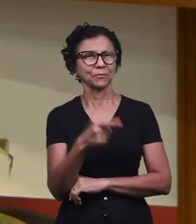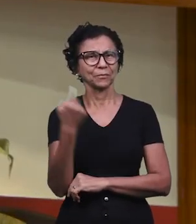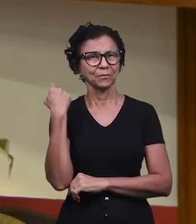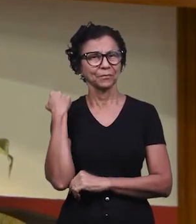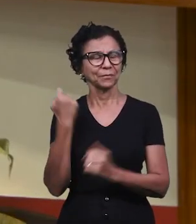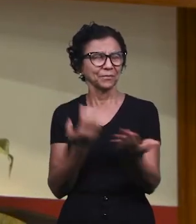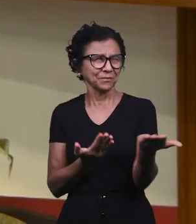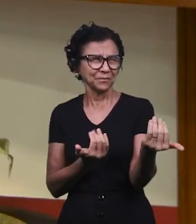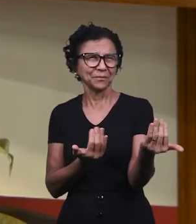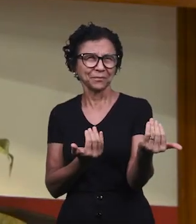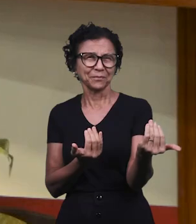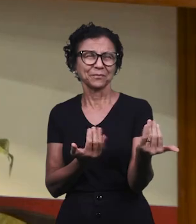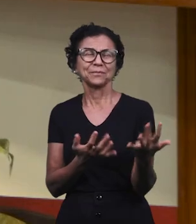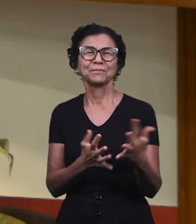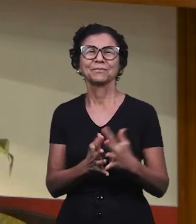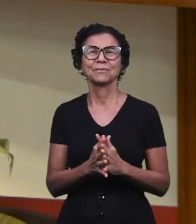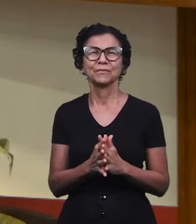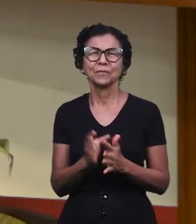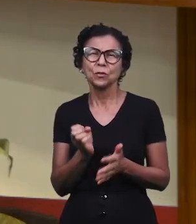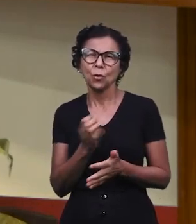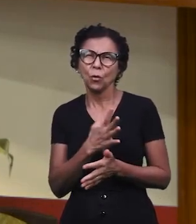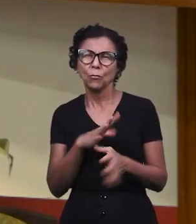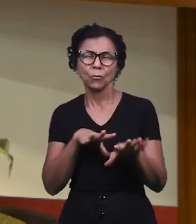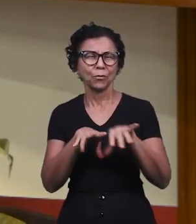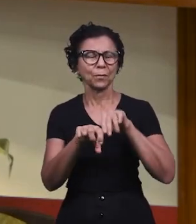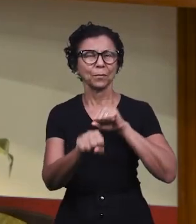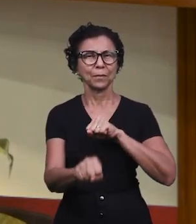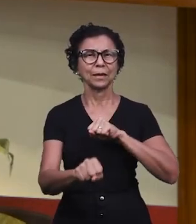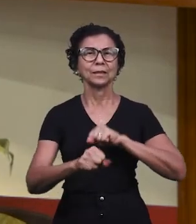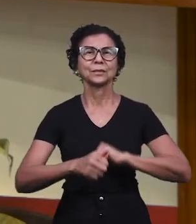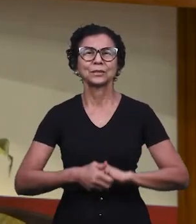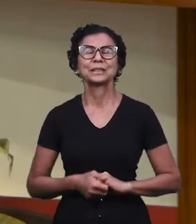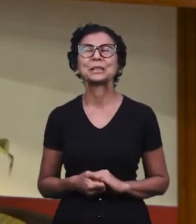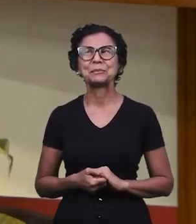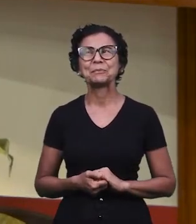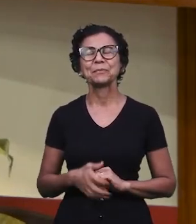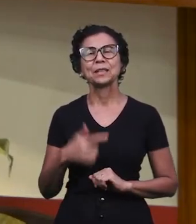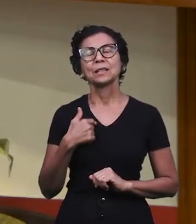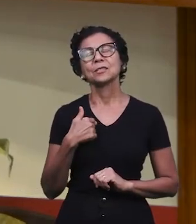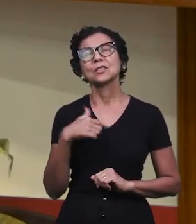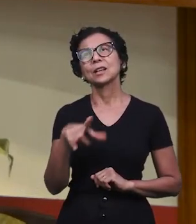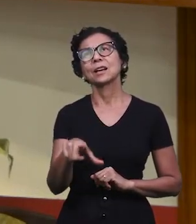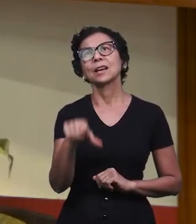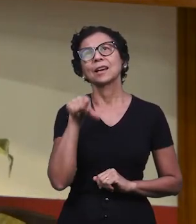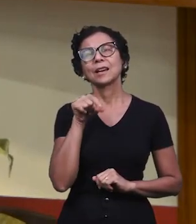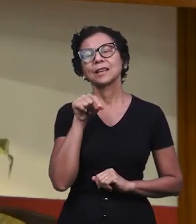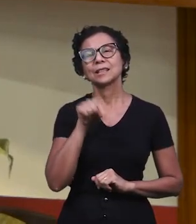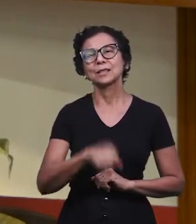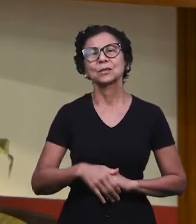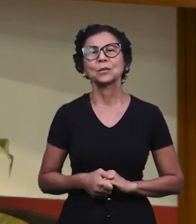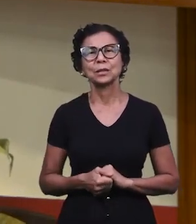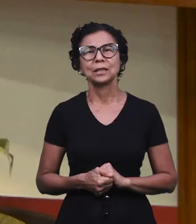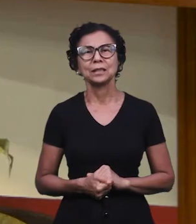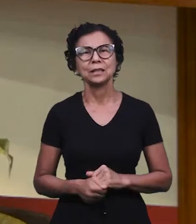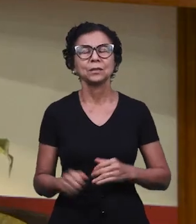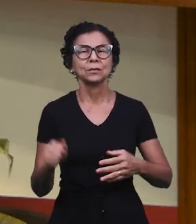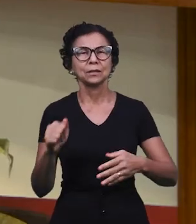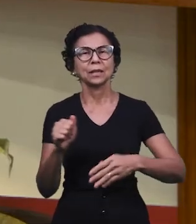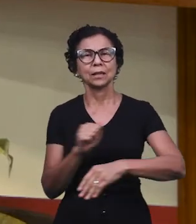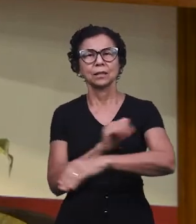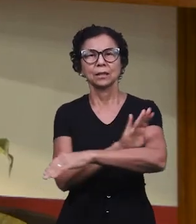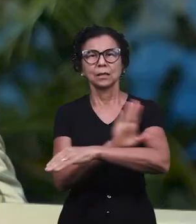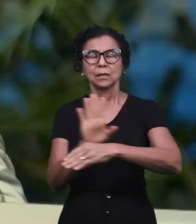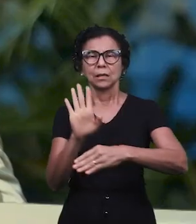ainda? Era jovem, era recém-formado. Eu havia escolhido na academia a arma de artilharia, e eu